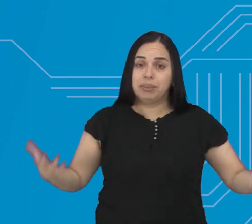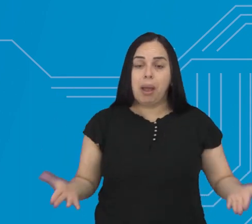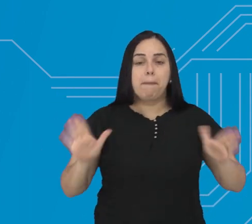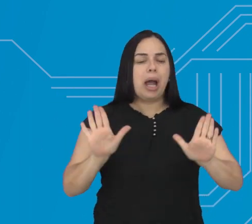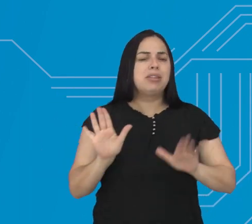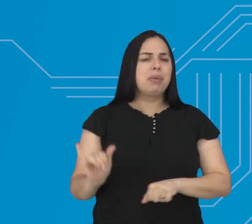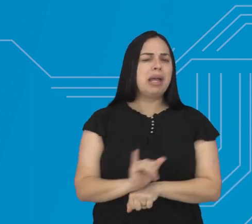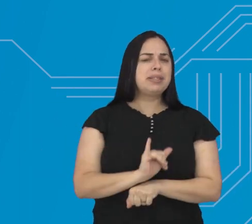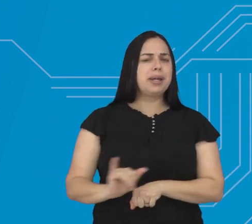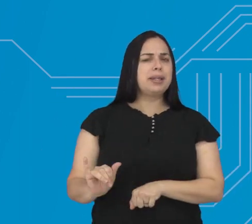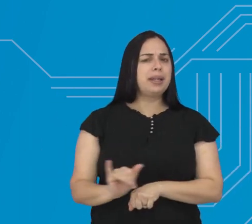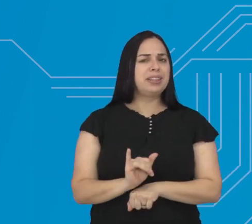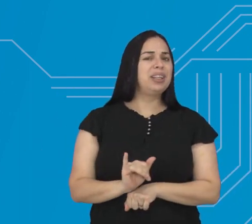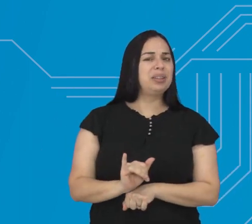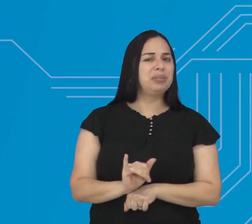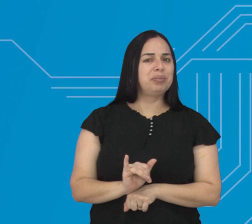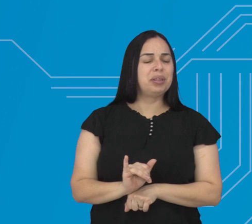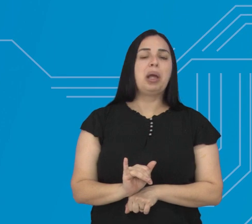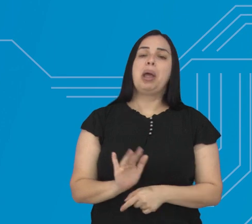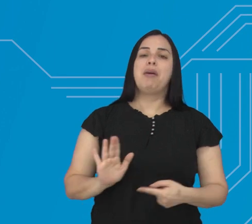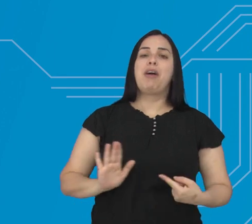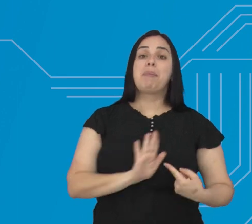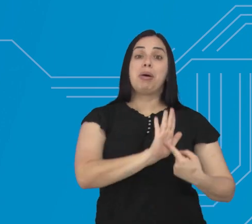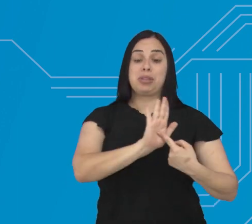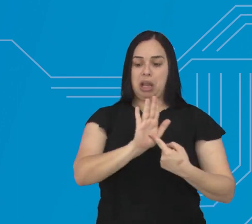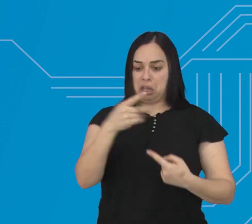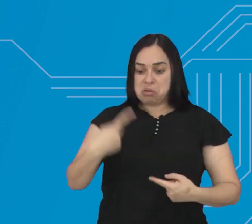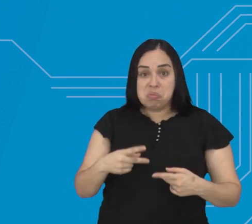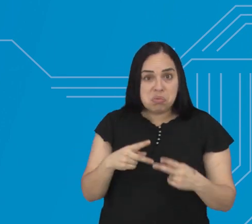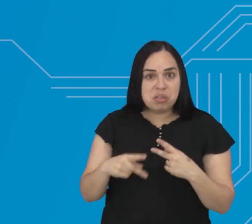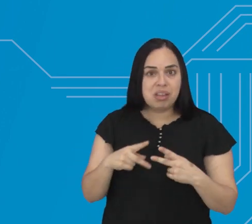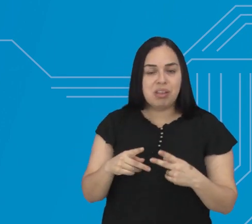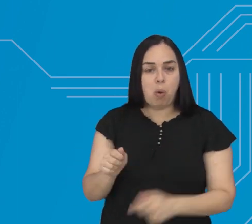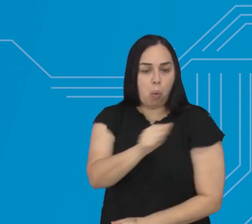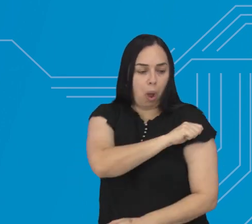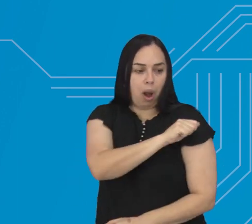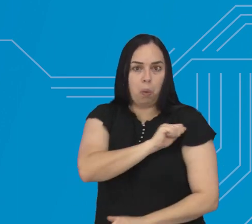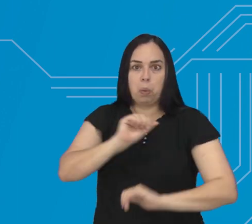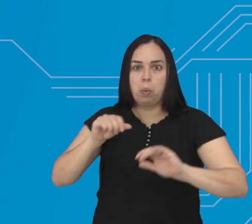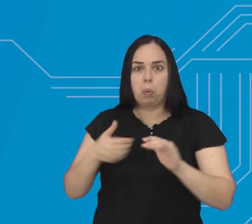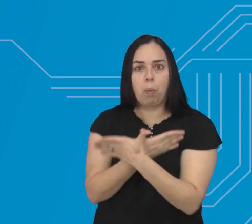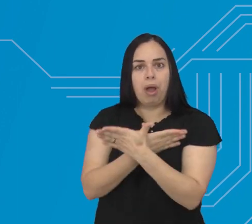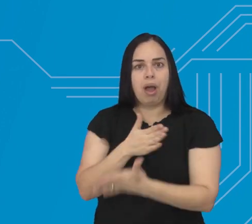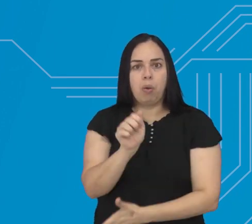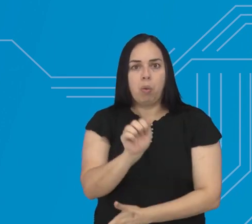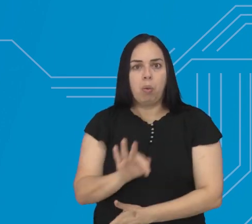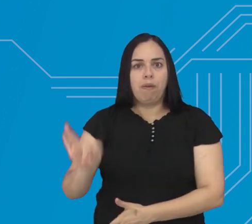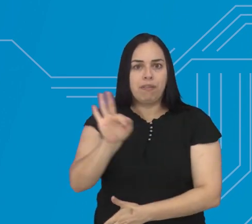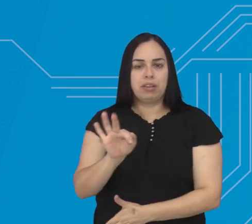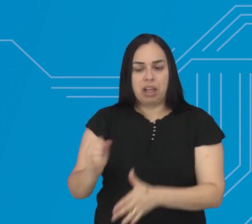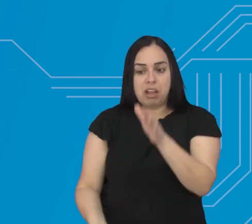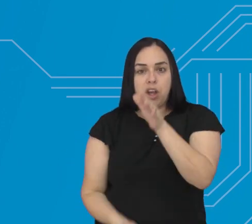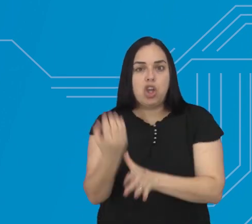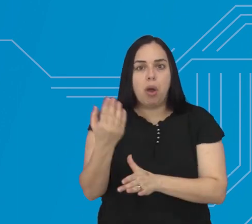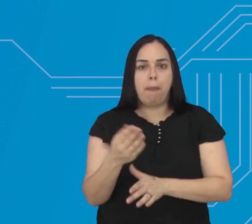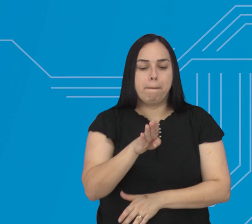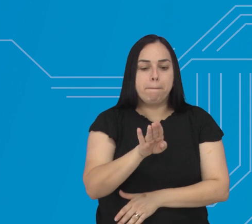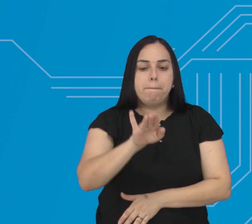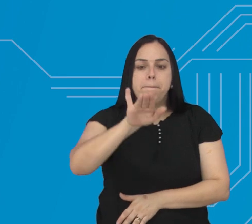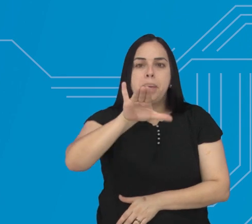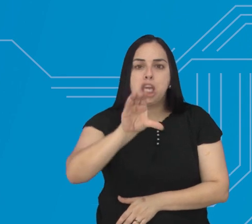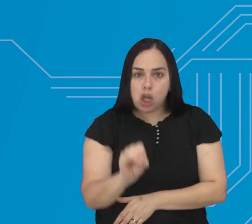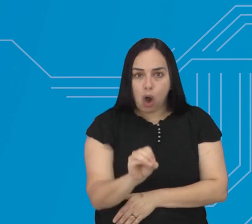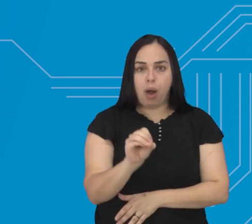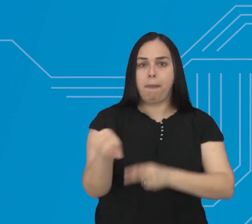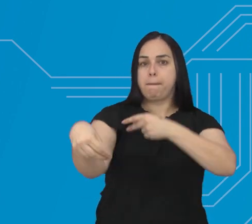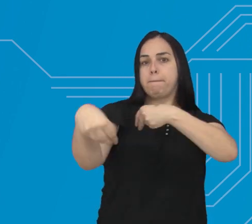né? Uma alternativa para esse problema foi apresentado aqui em São José por alunos do ITA. Eles criaram um